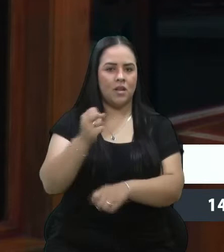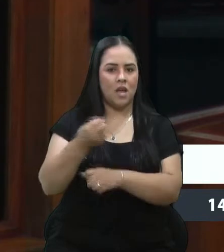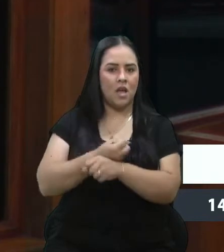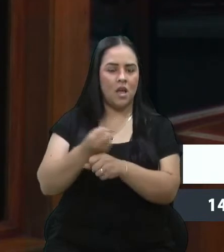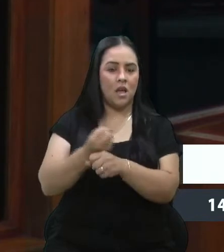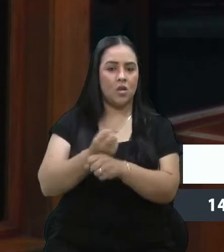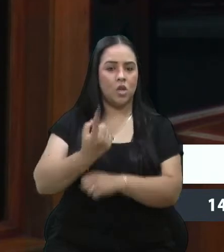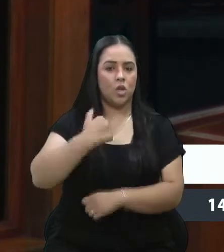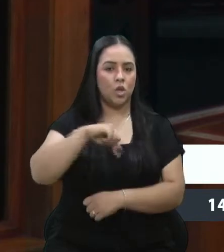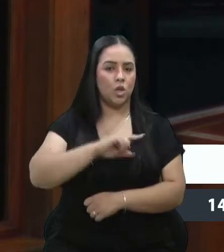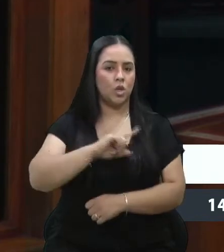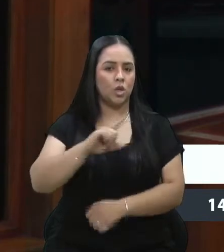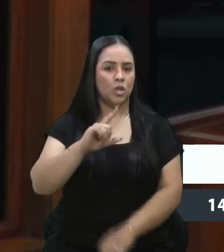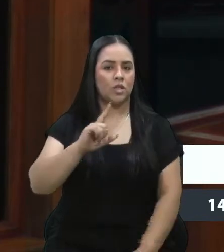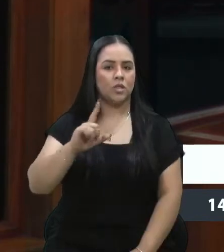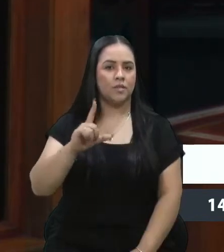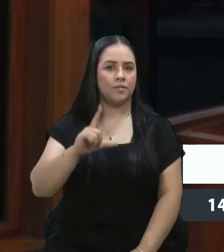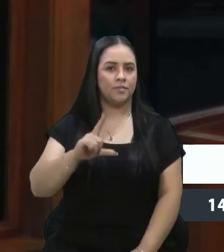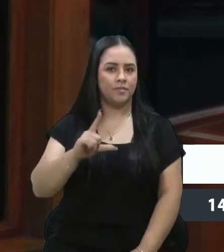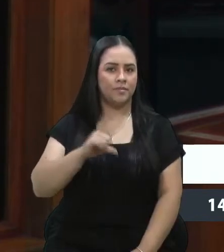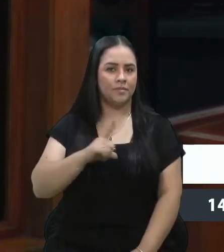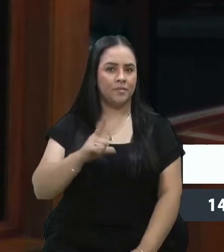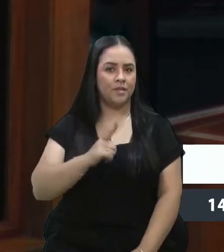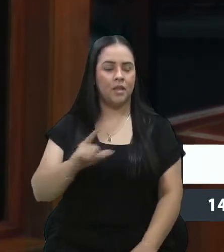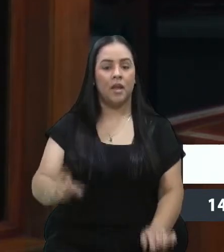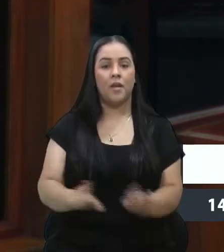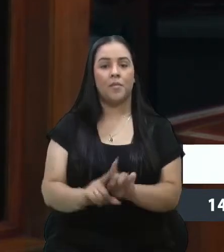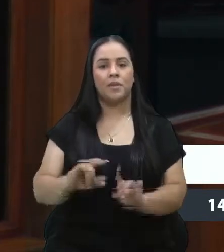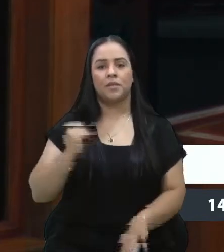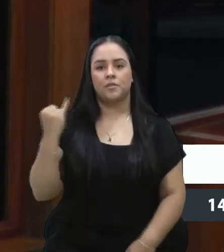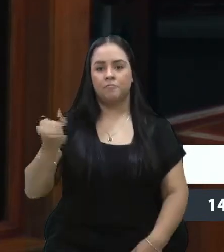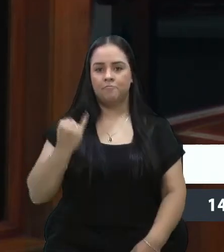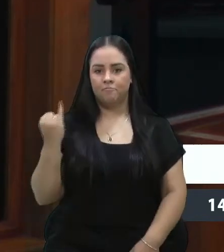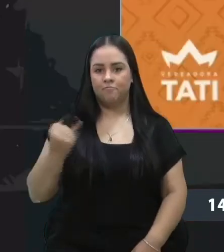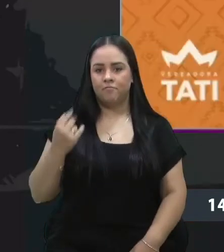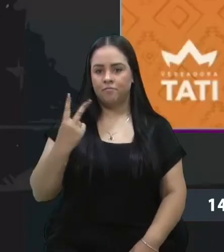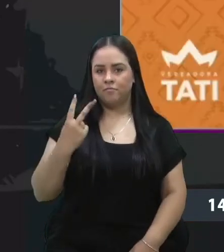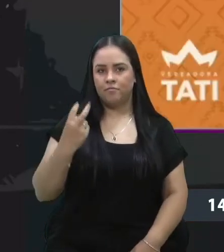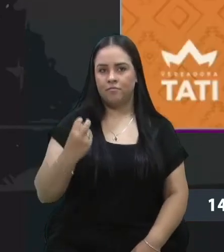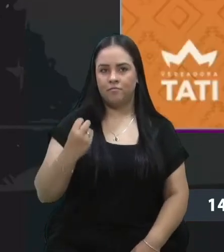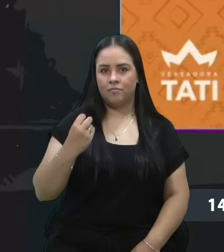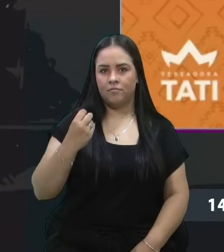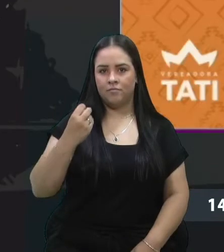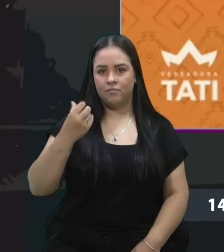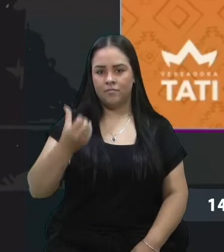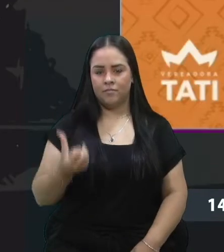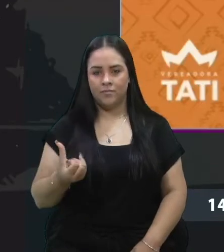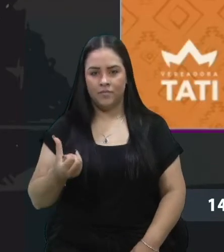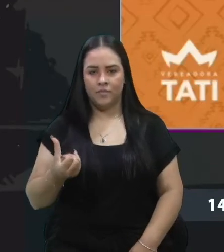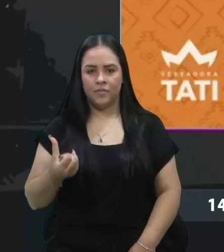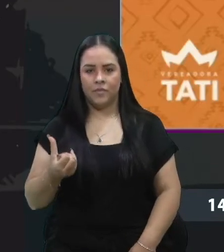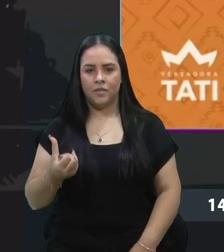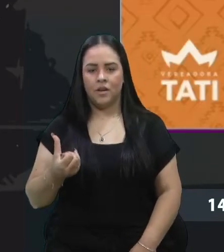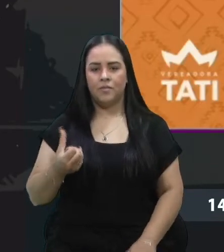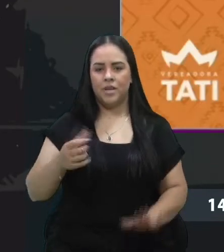E aí nós tivemos uma questão importante, que foi, em 2006, a Lei Maria da